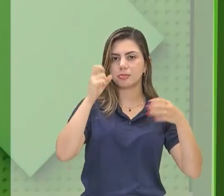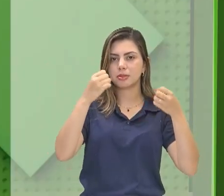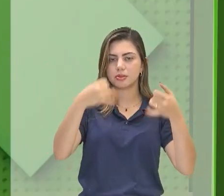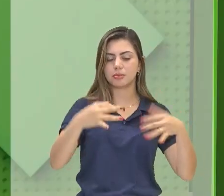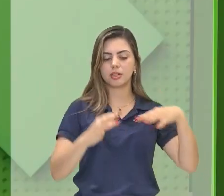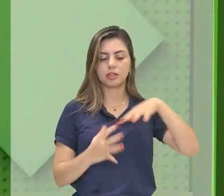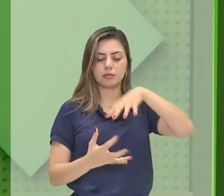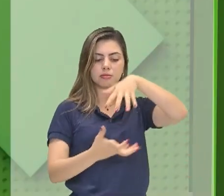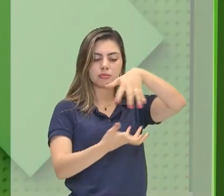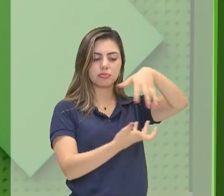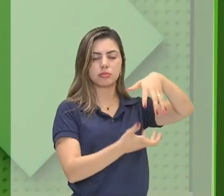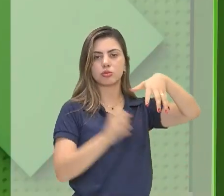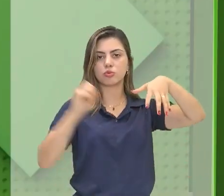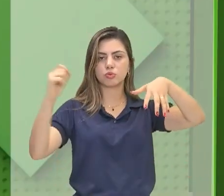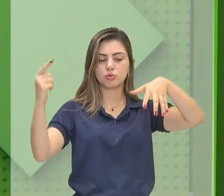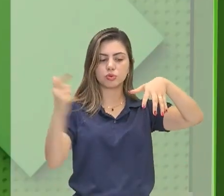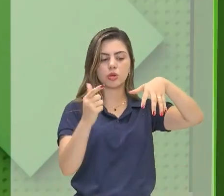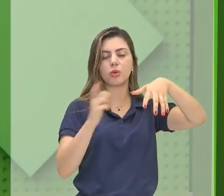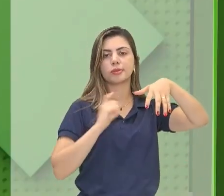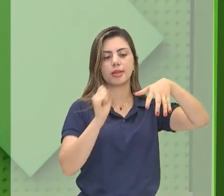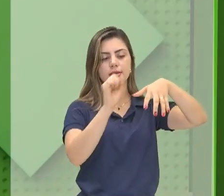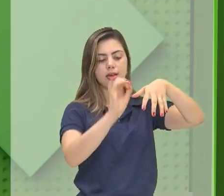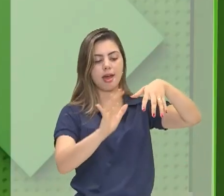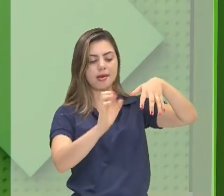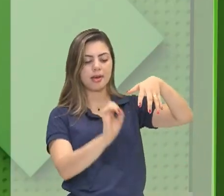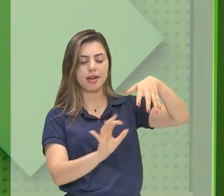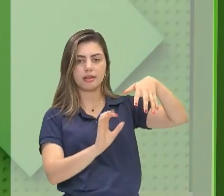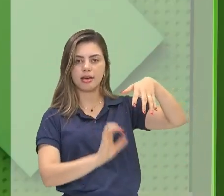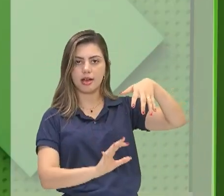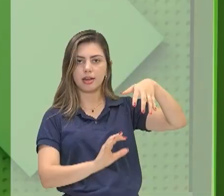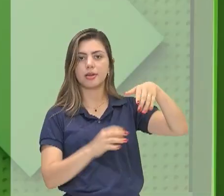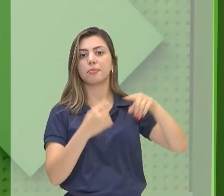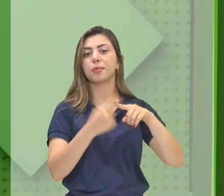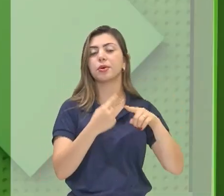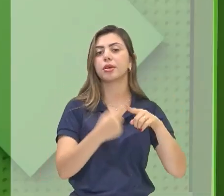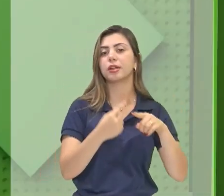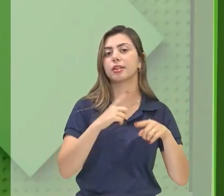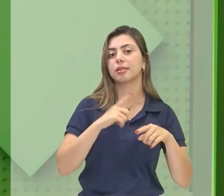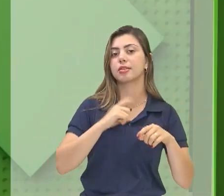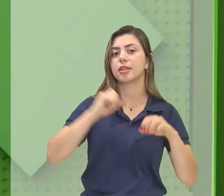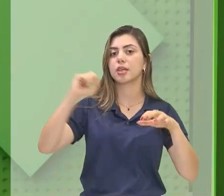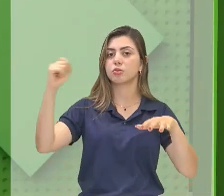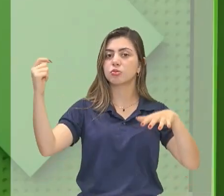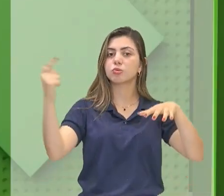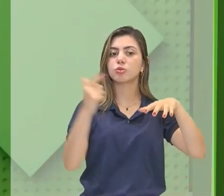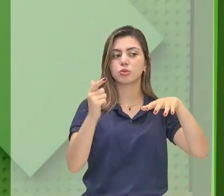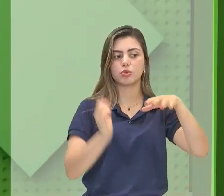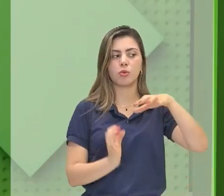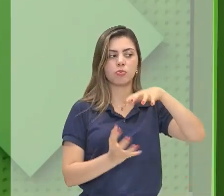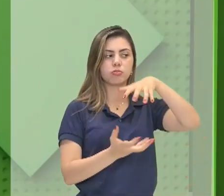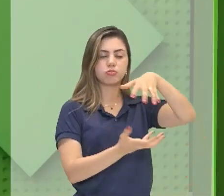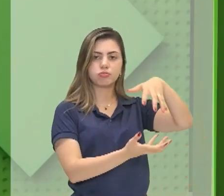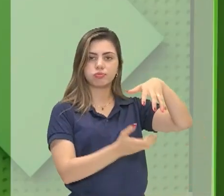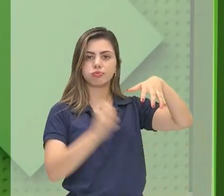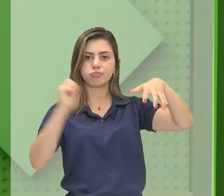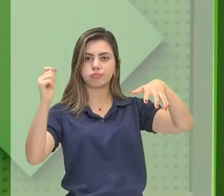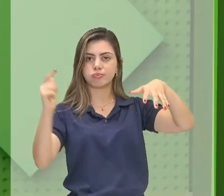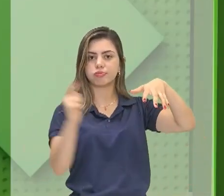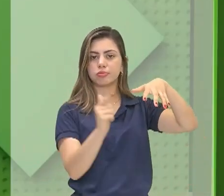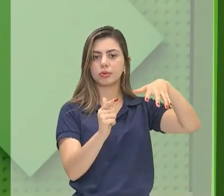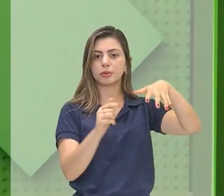do nosso planeta e por conta da incidência de luz solar nas regiões. Então, na